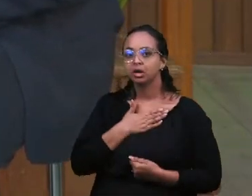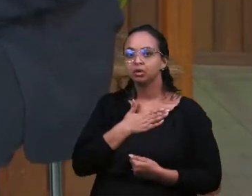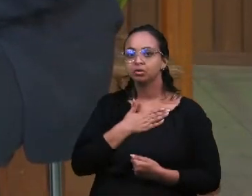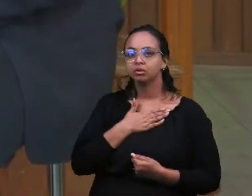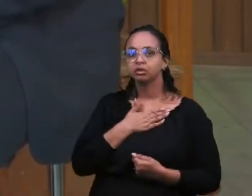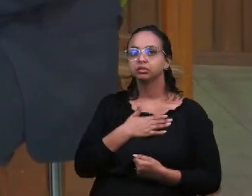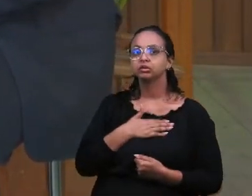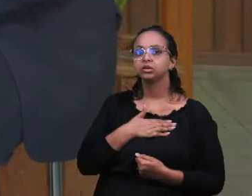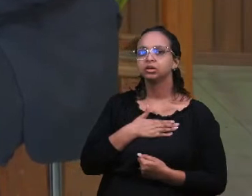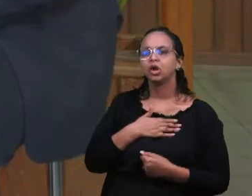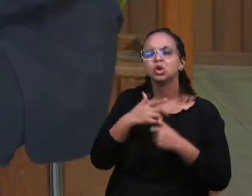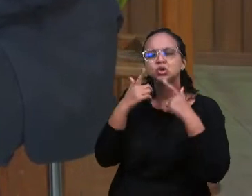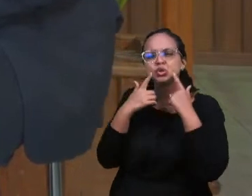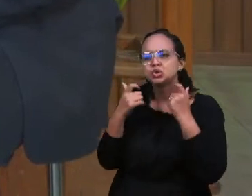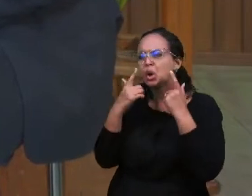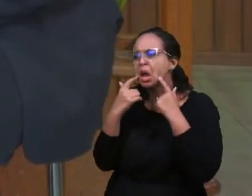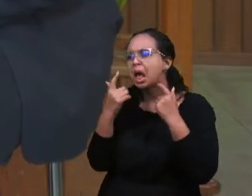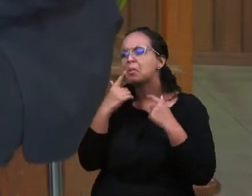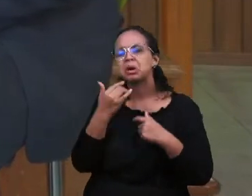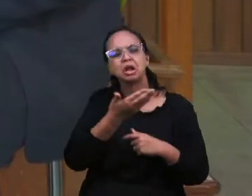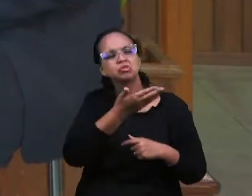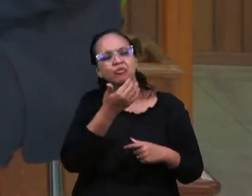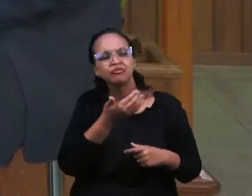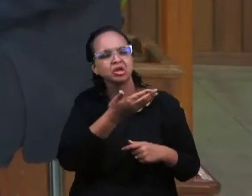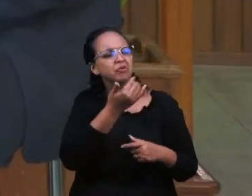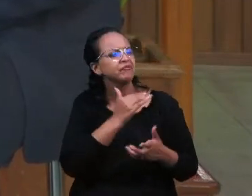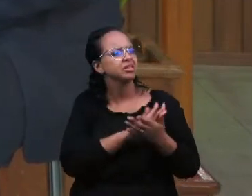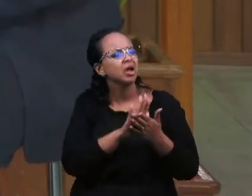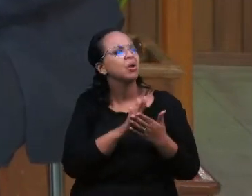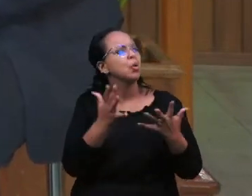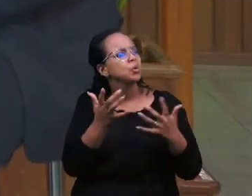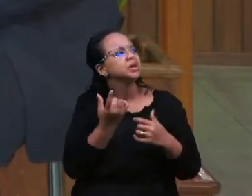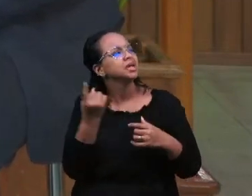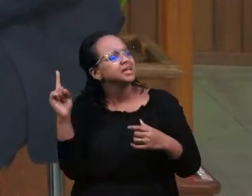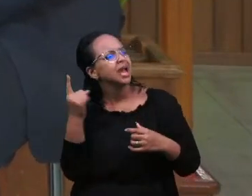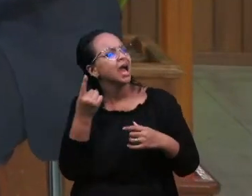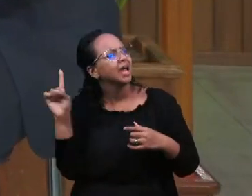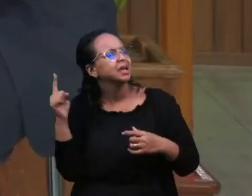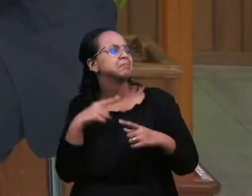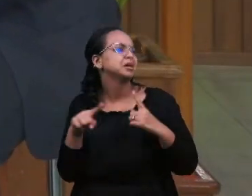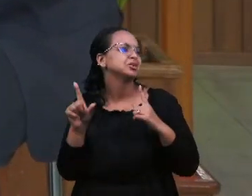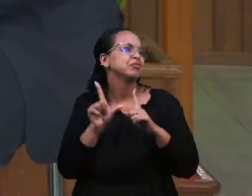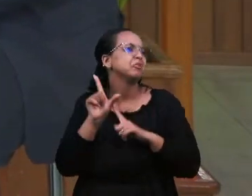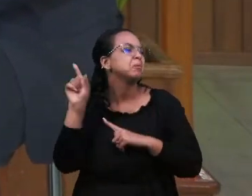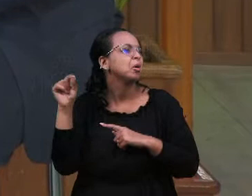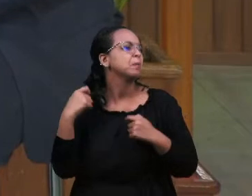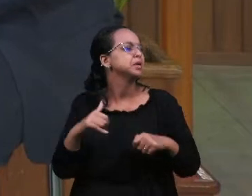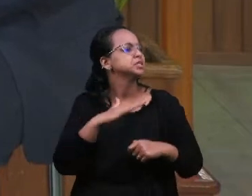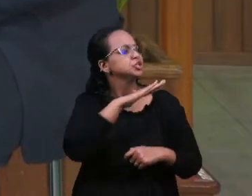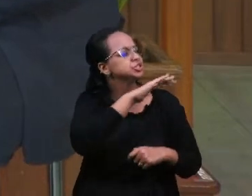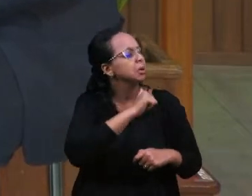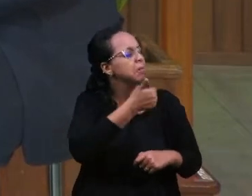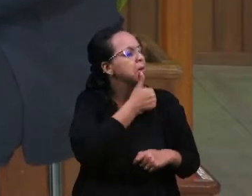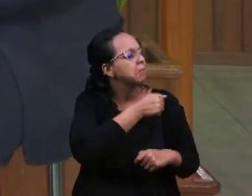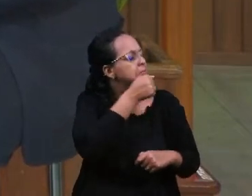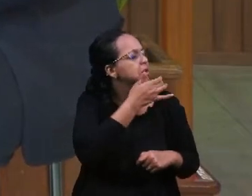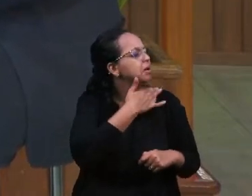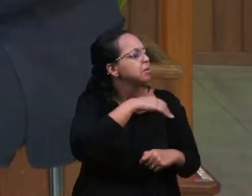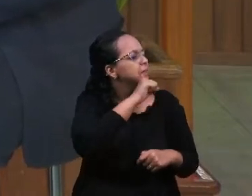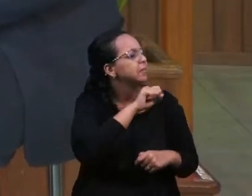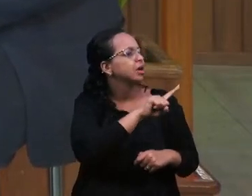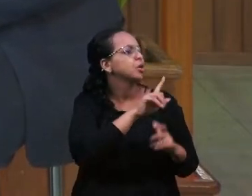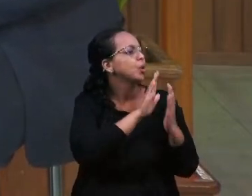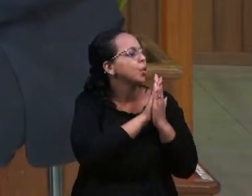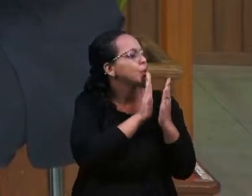E começava a chorar porque eles não apareciam na porta. E eu queria ir. Só que o exército estava indo embora e eu tinha que chamar os meus pais. E eu chorava naquele